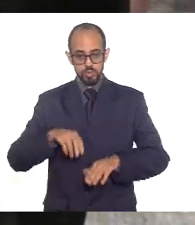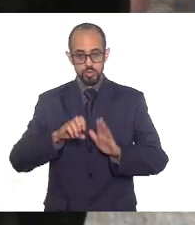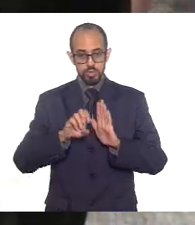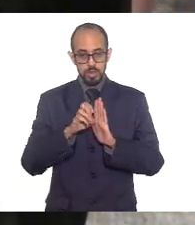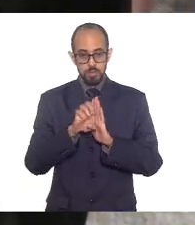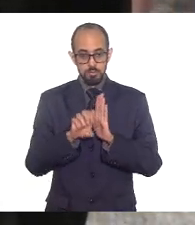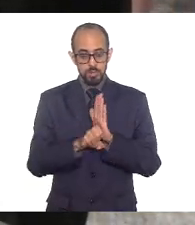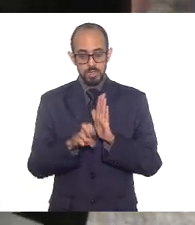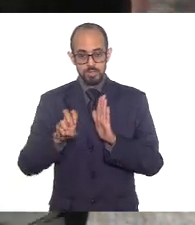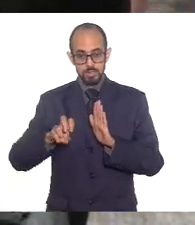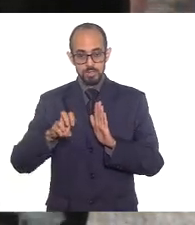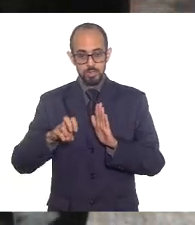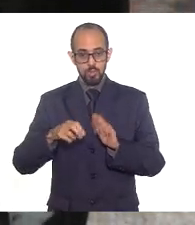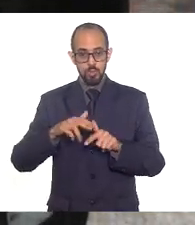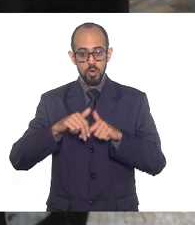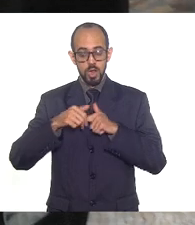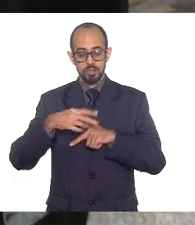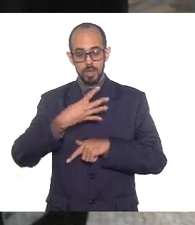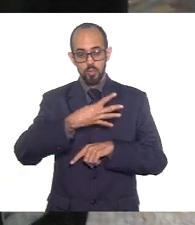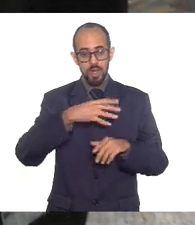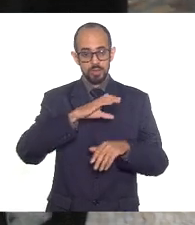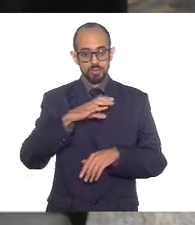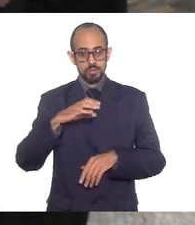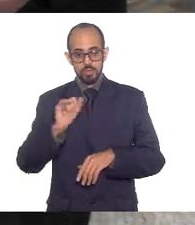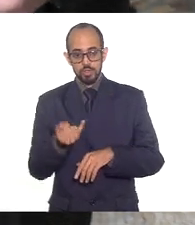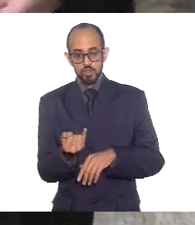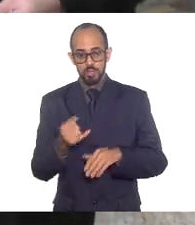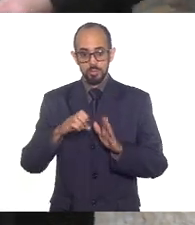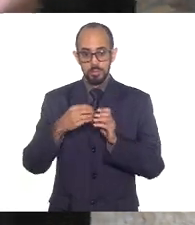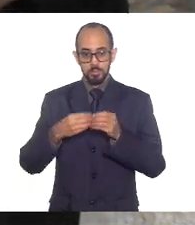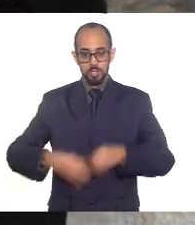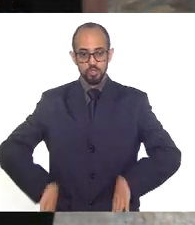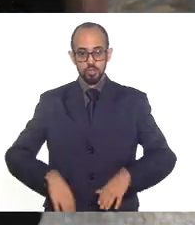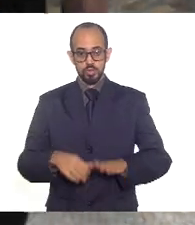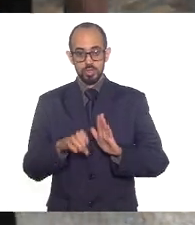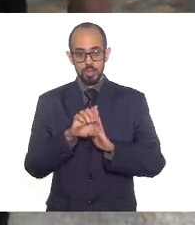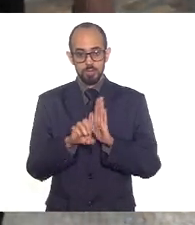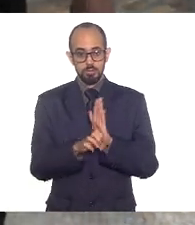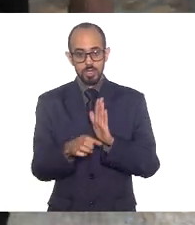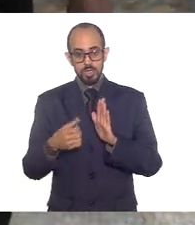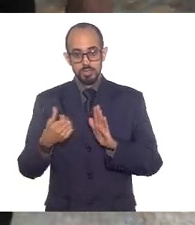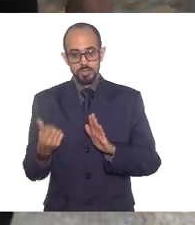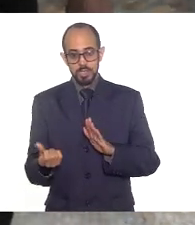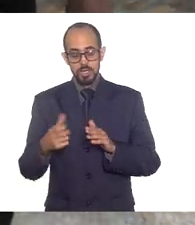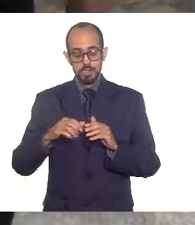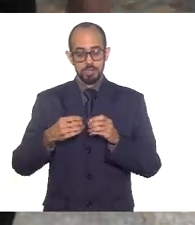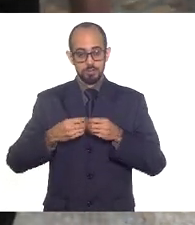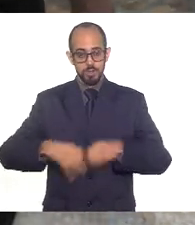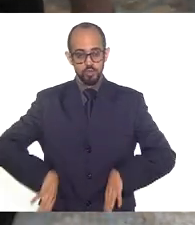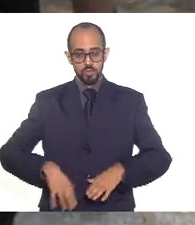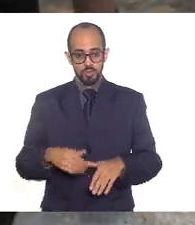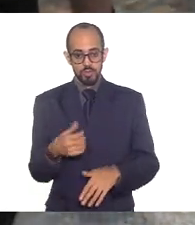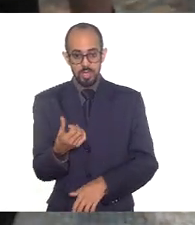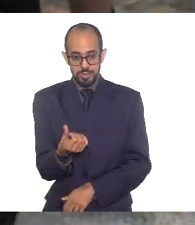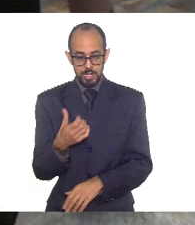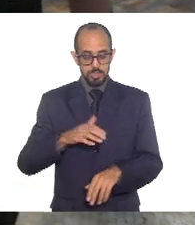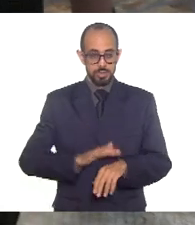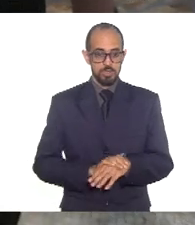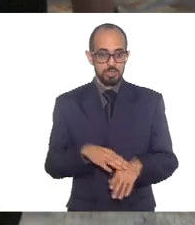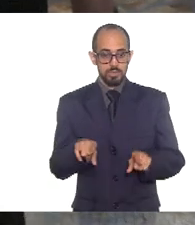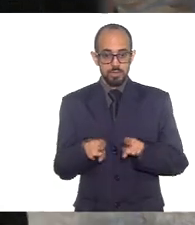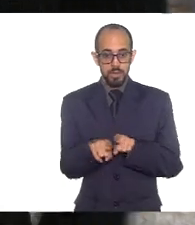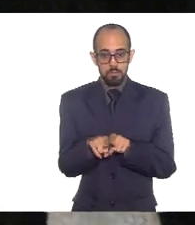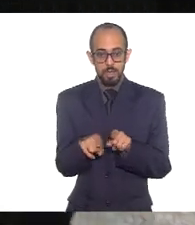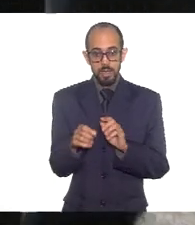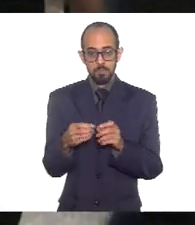emenda cinco pela Emenda quatro da ccj pela prejudicar habilidade em vendas seis pela Emenda cinco da ccj pela prejudicar